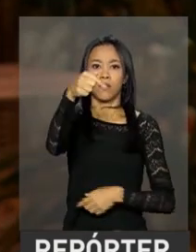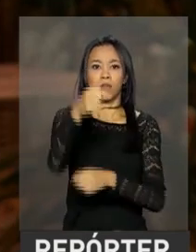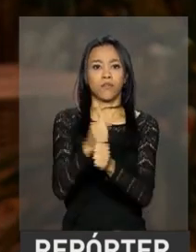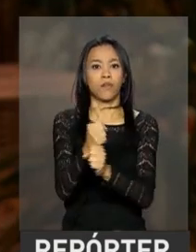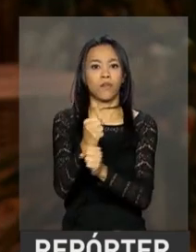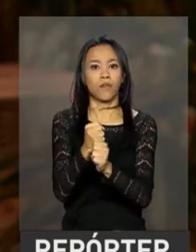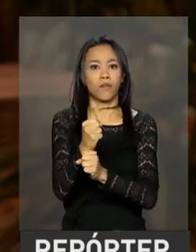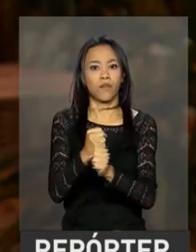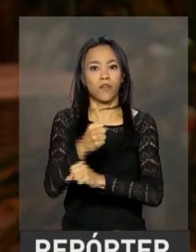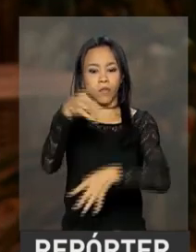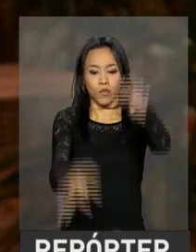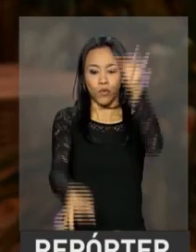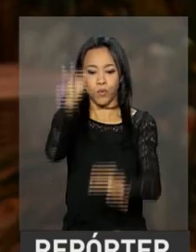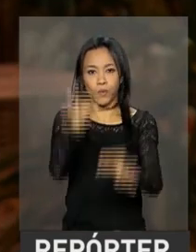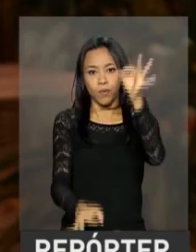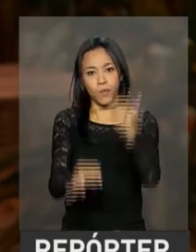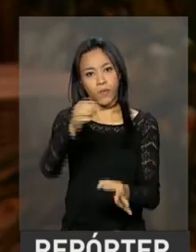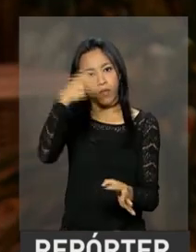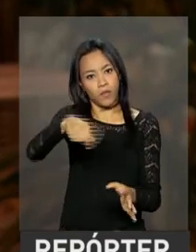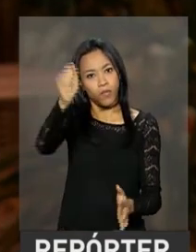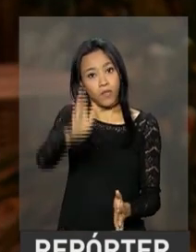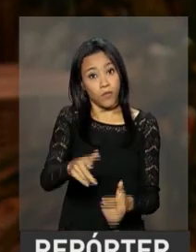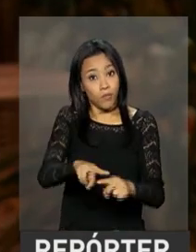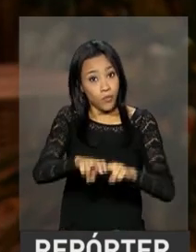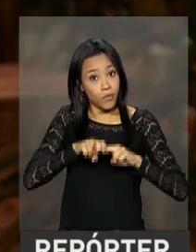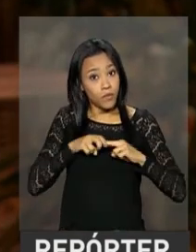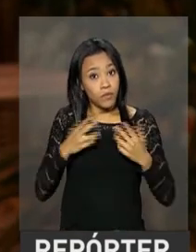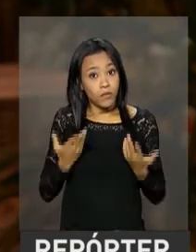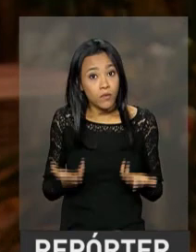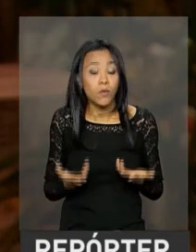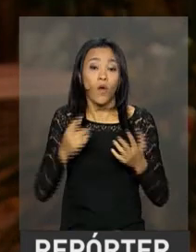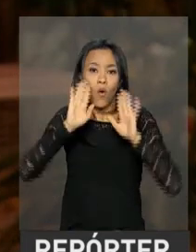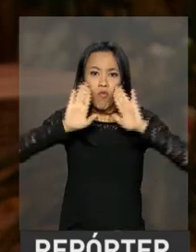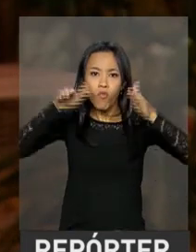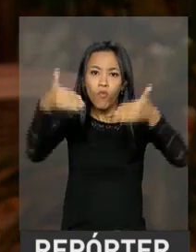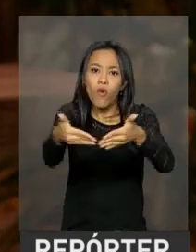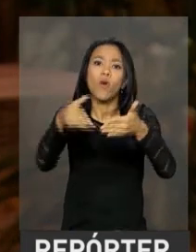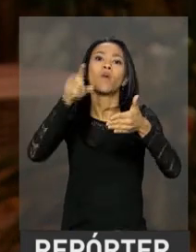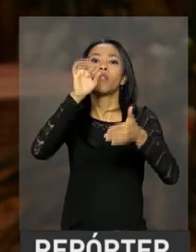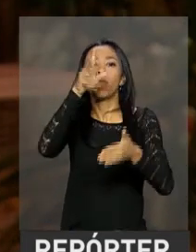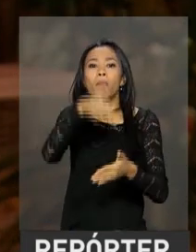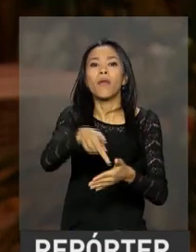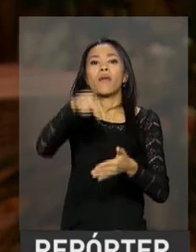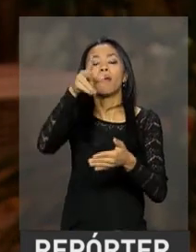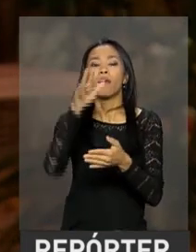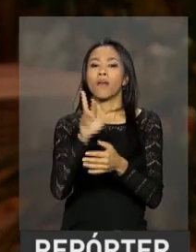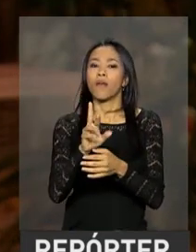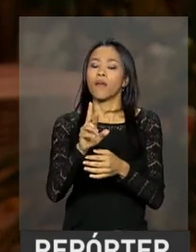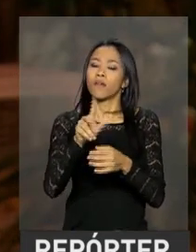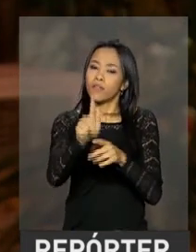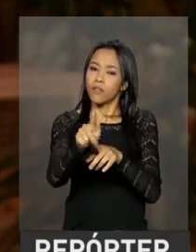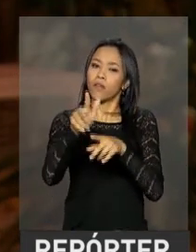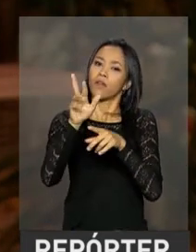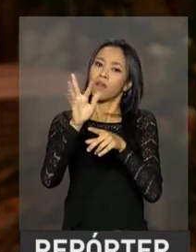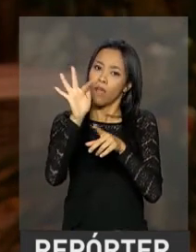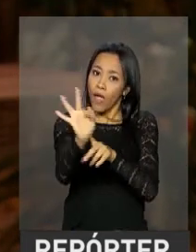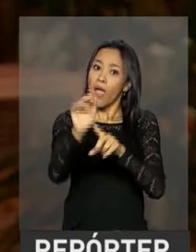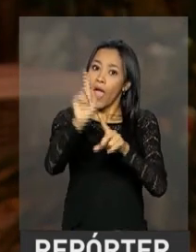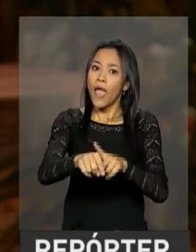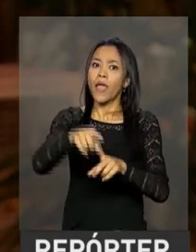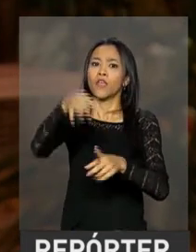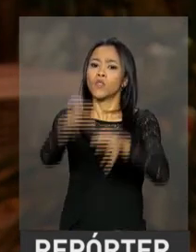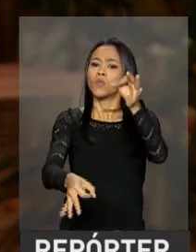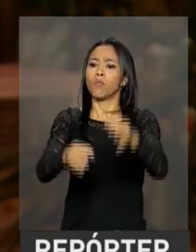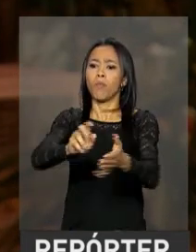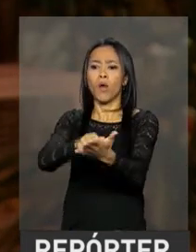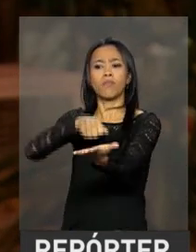ser julgado pela justiça brasileira por isso o foco da procuradoria é o protesto extrajudicial que é negativar